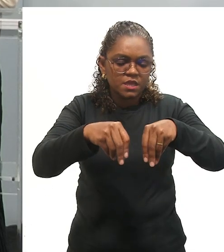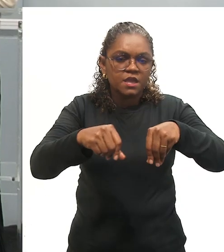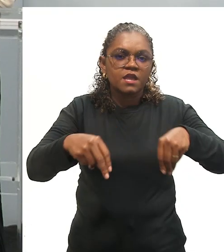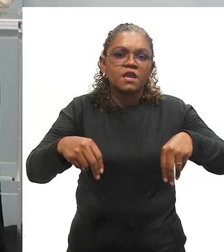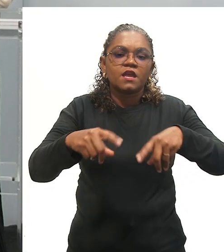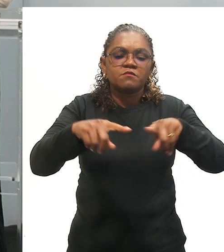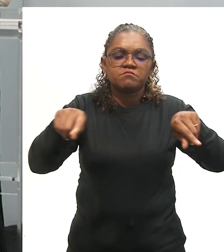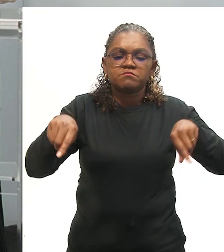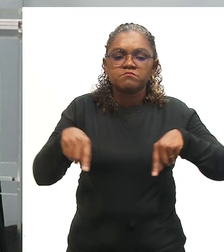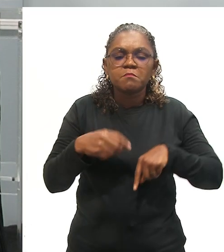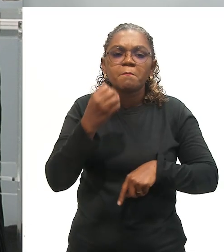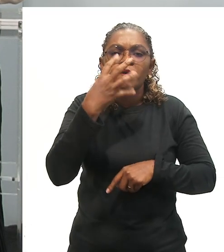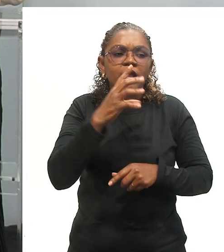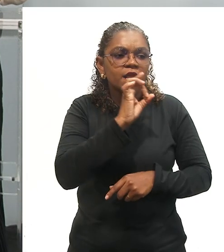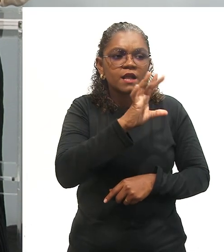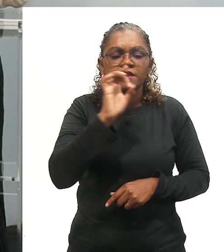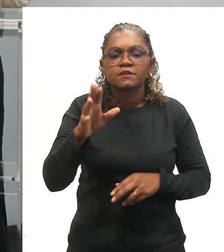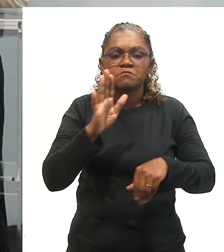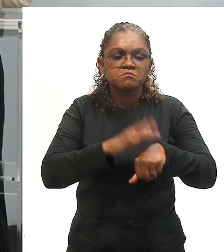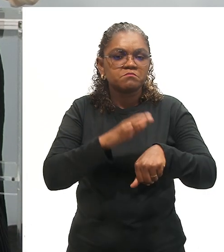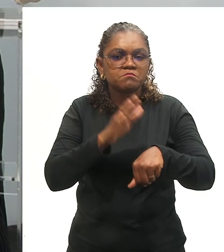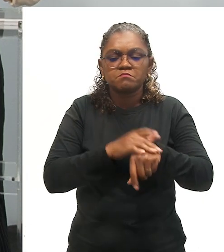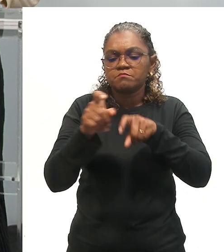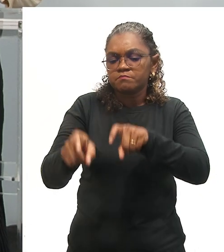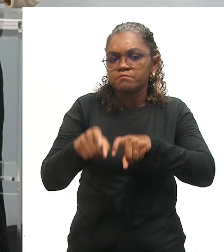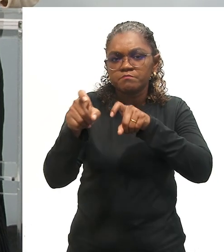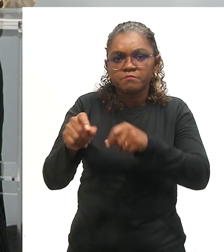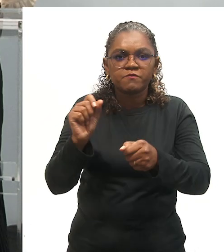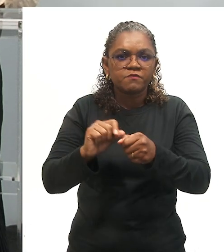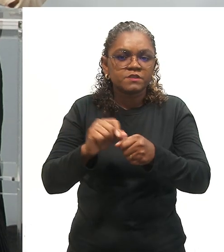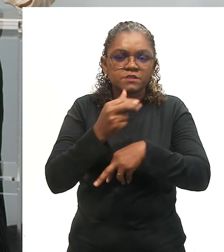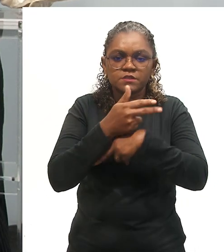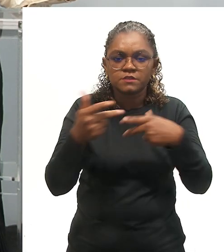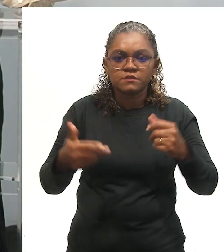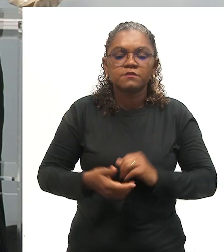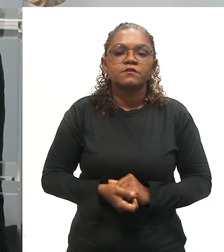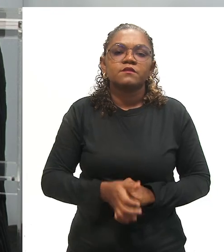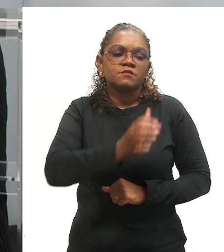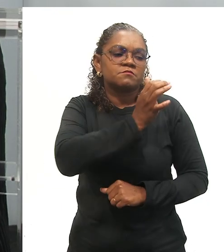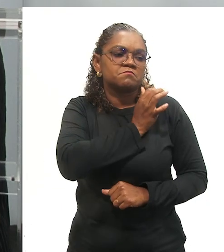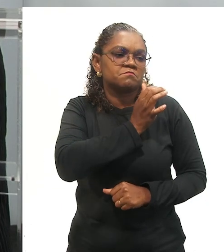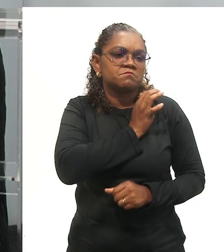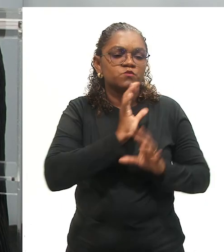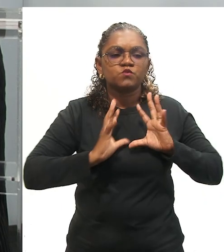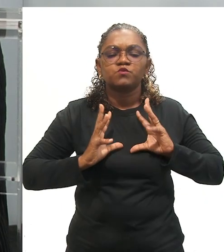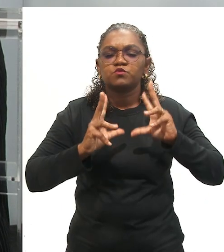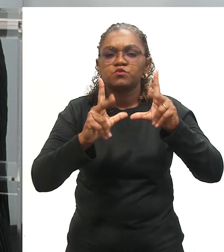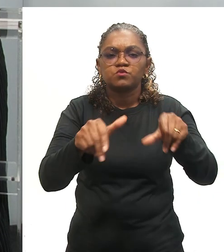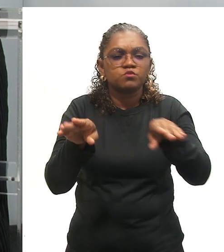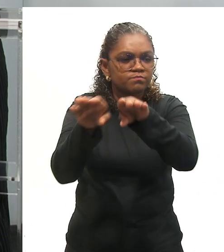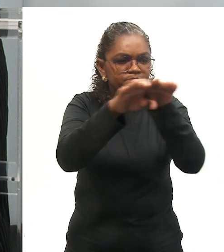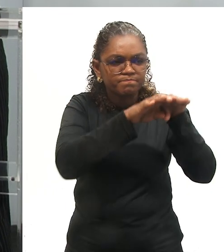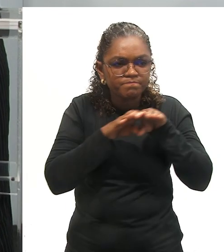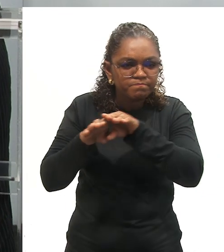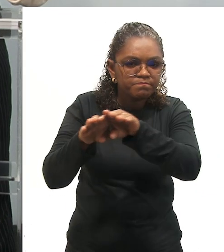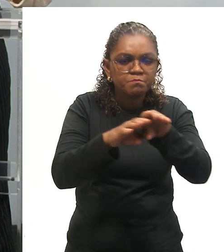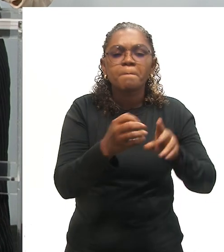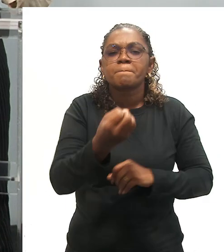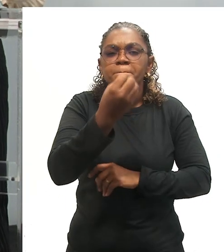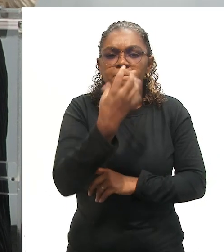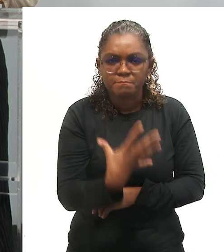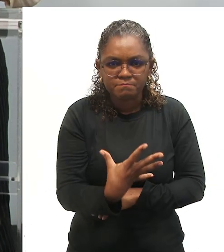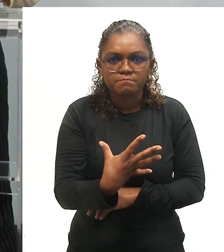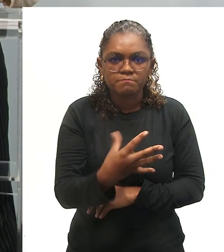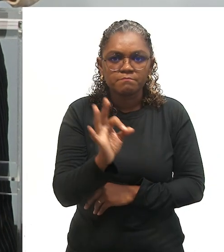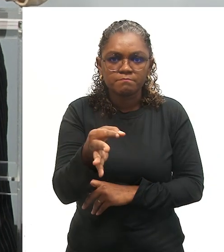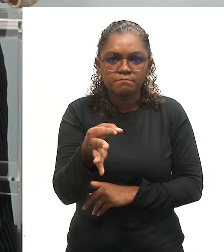própria agricultura. Se tivesse riqueza material, financeira para todo mundo, a gente teria, então, capacidade de consumo,